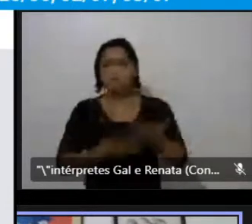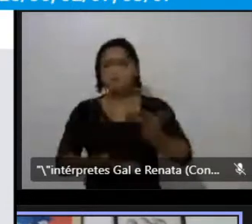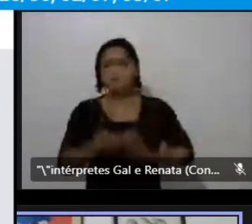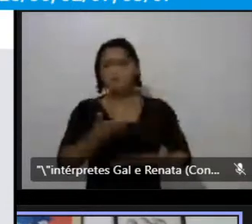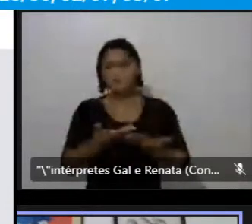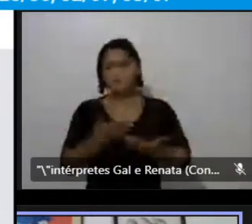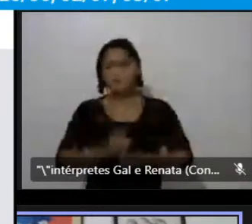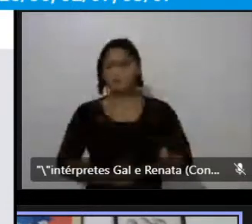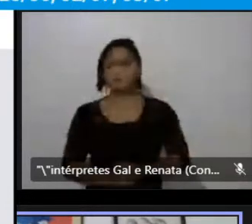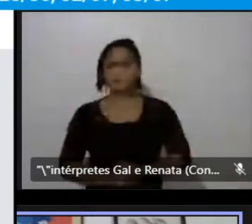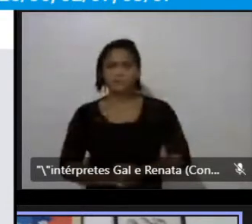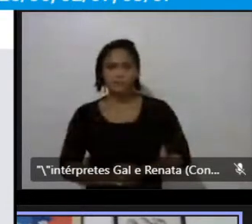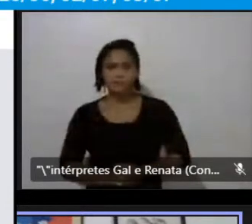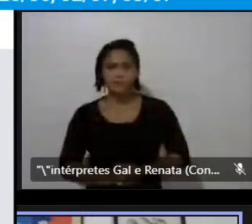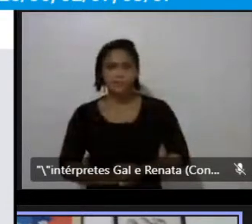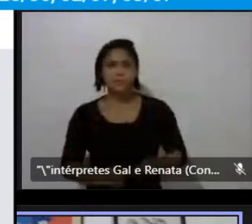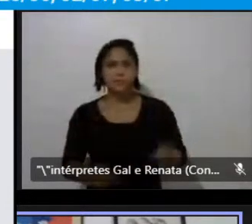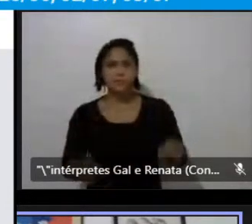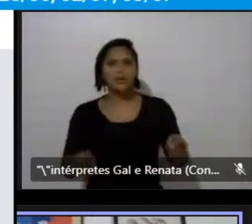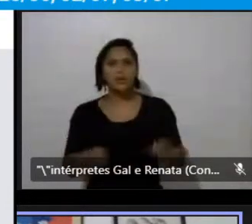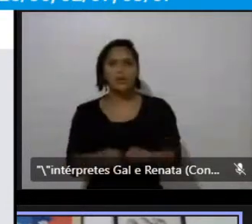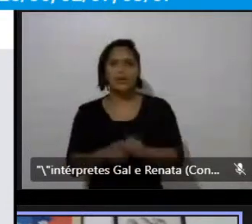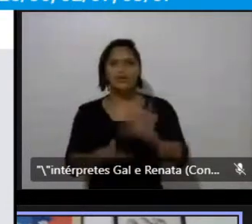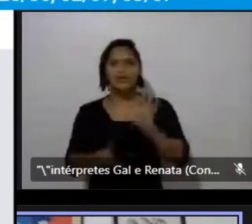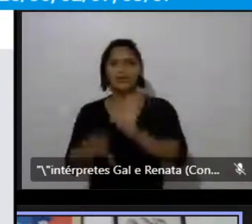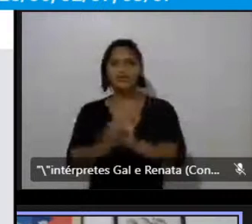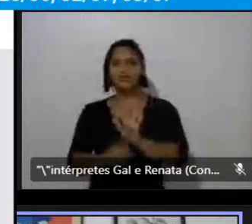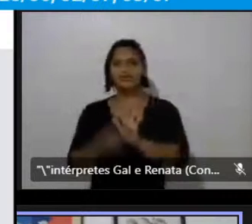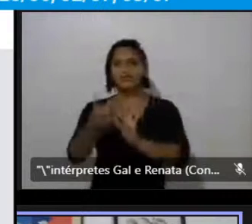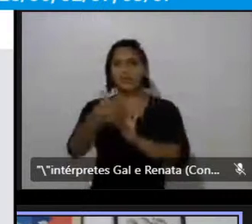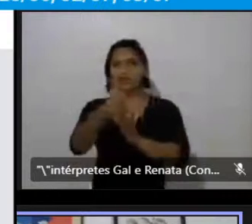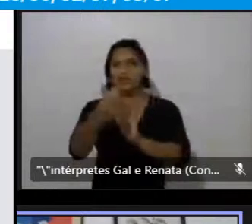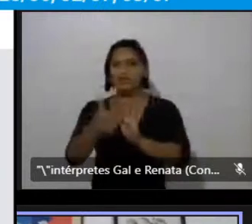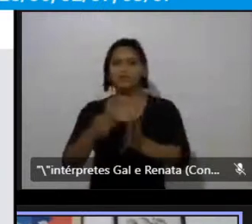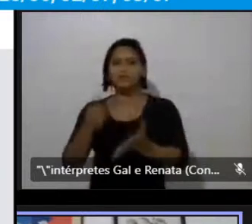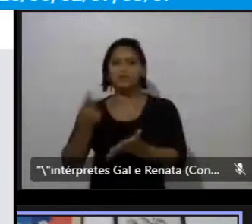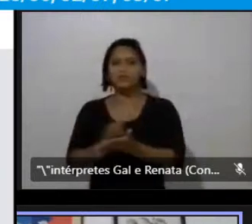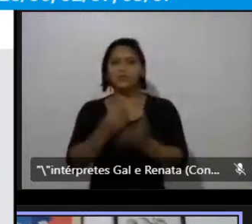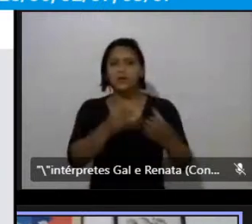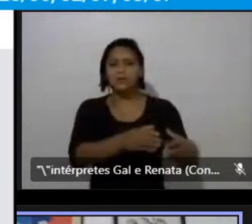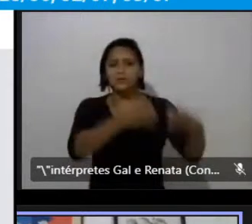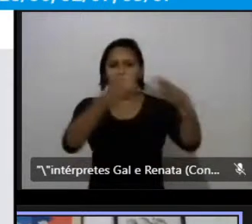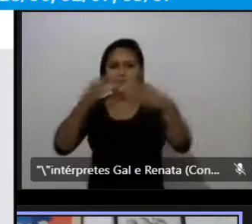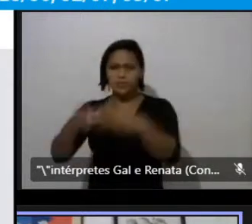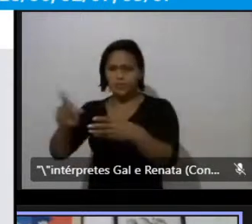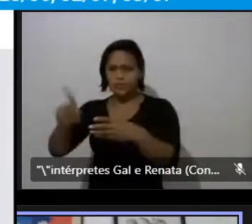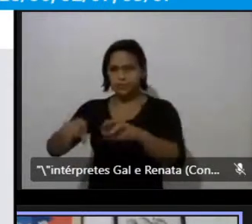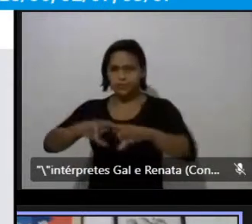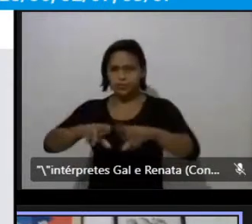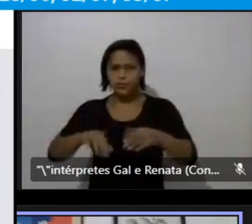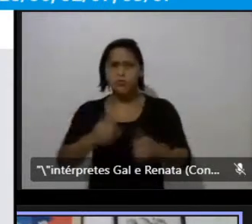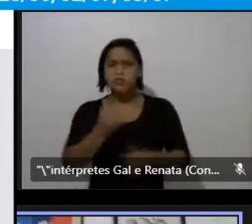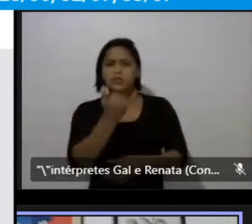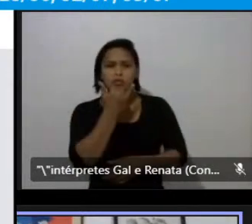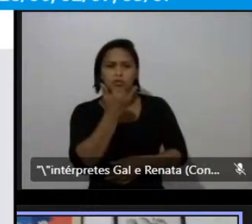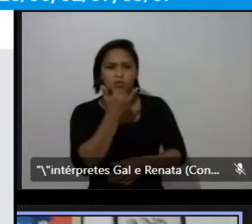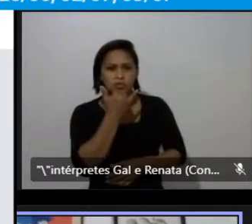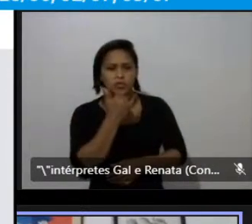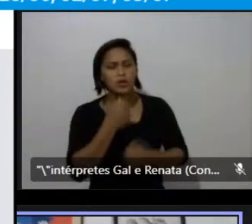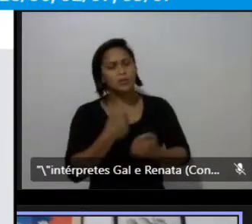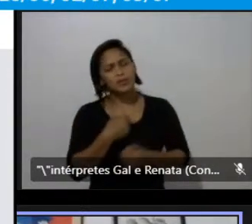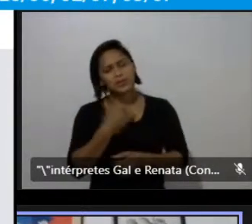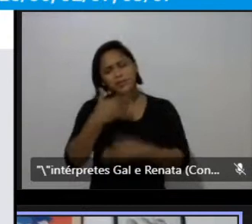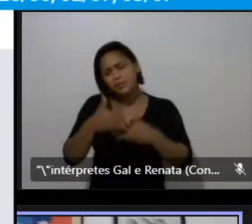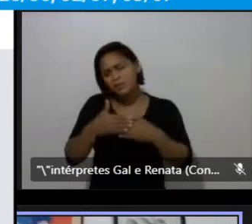né? E também eles anotaram um pouco dessas outras estratégias, né, de resistência. Então é isso, desculpa imensamente